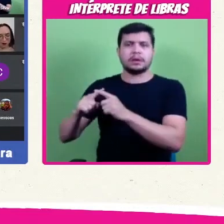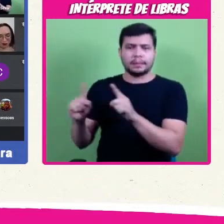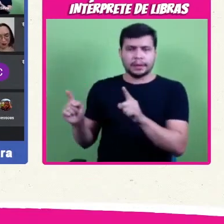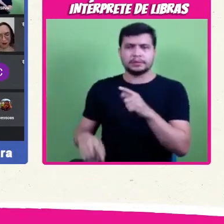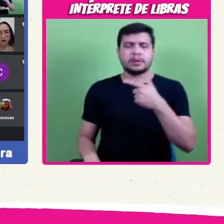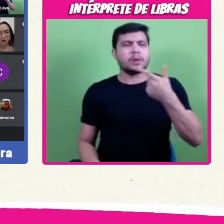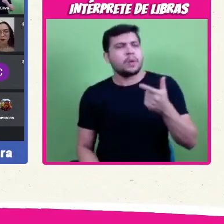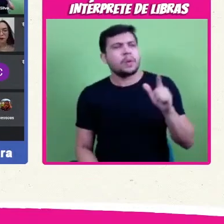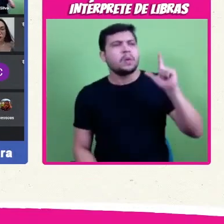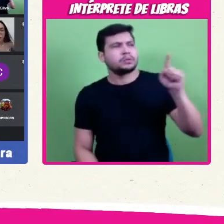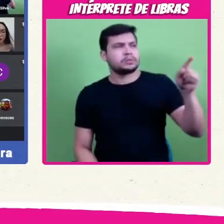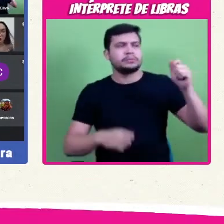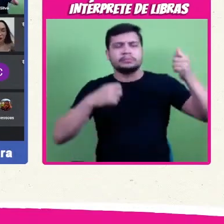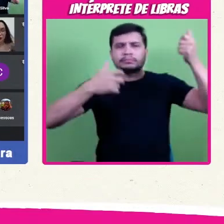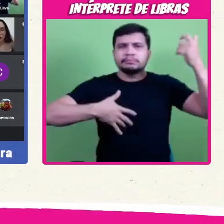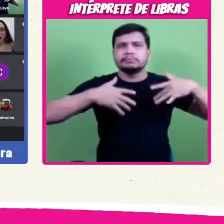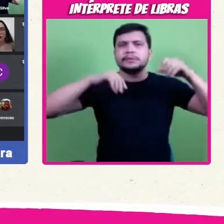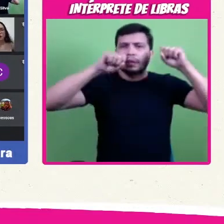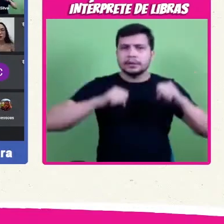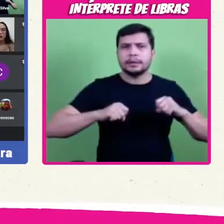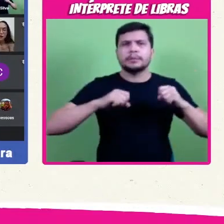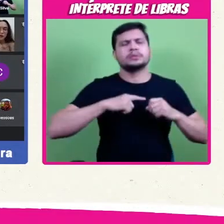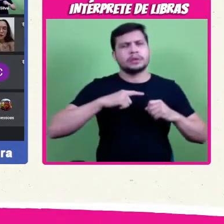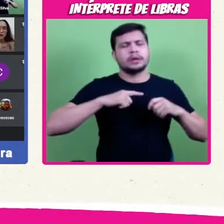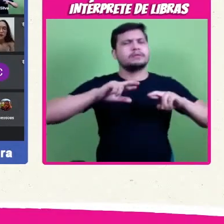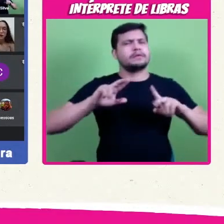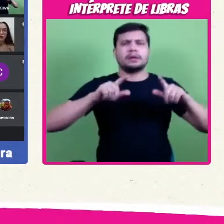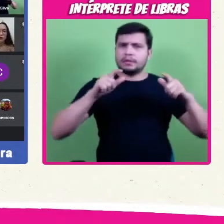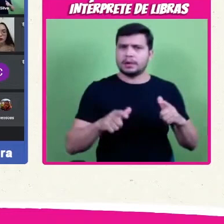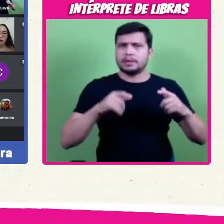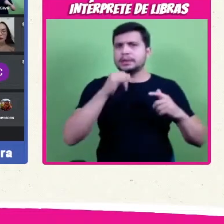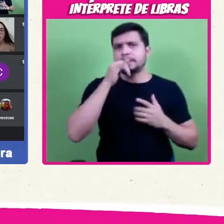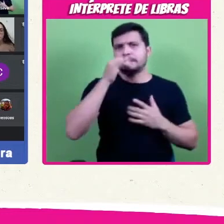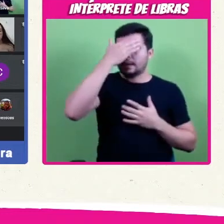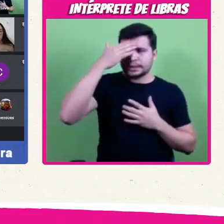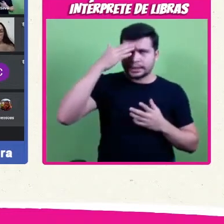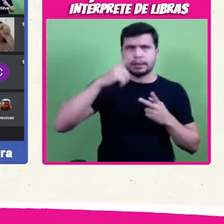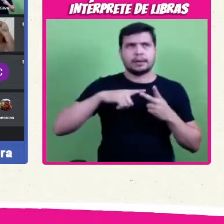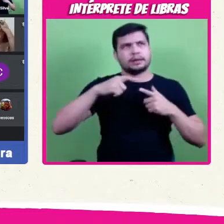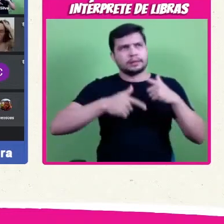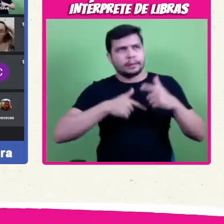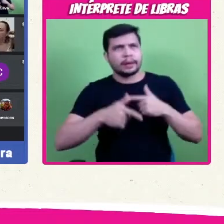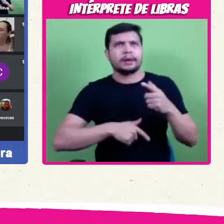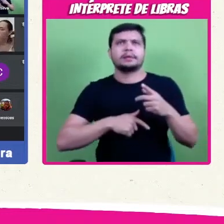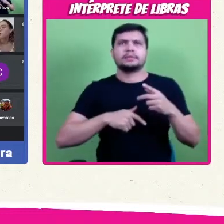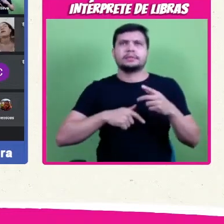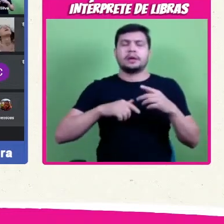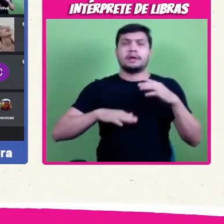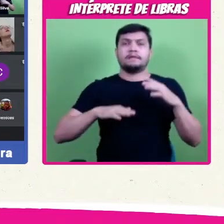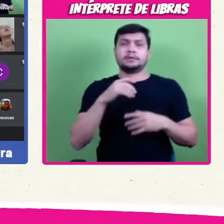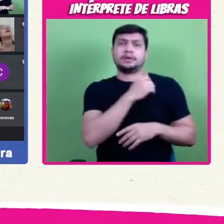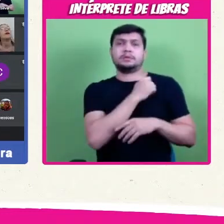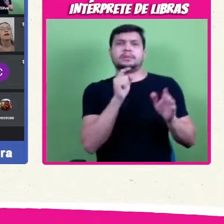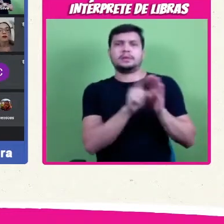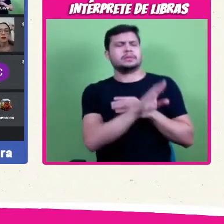O lazer, o trabalho. O professor, ele fala que os alunos, eles questionam ele, né? Professor, o senhor é gay? Eu tenho